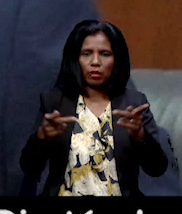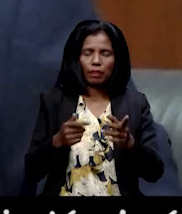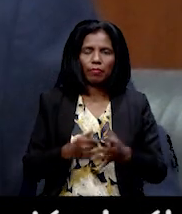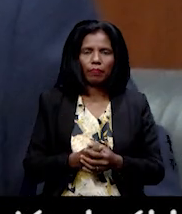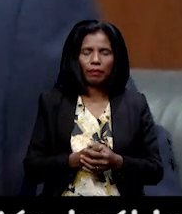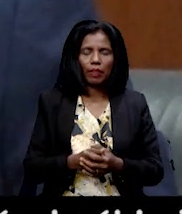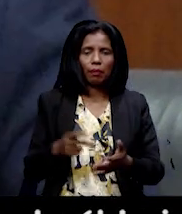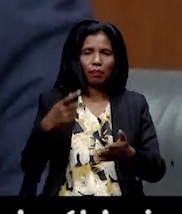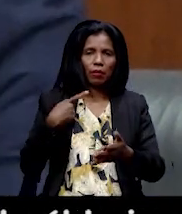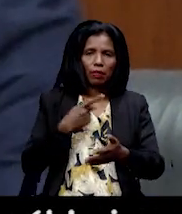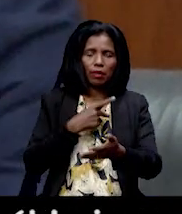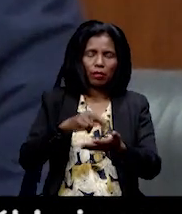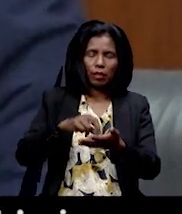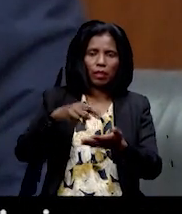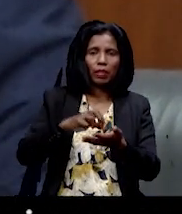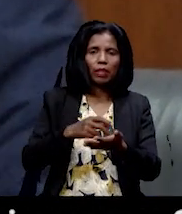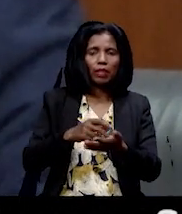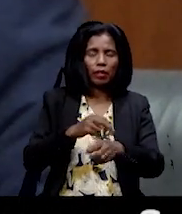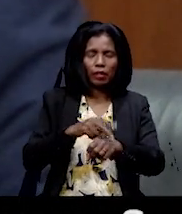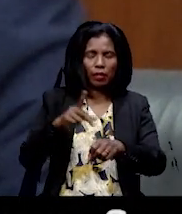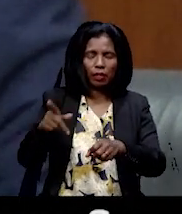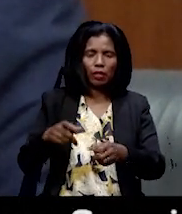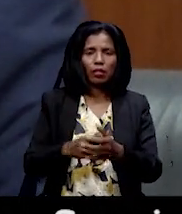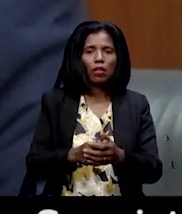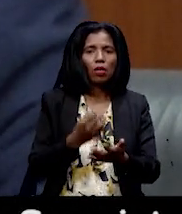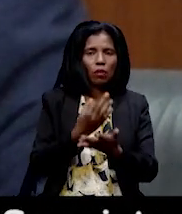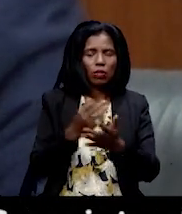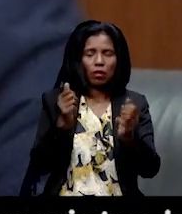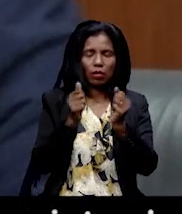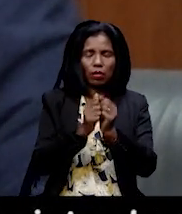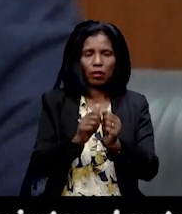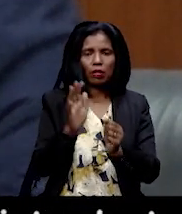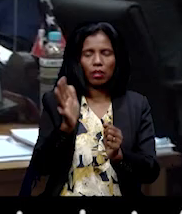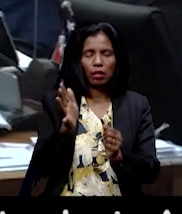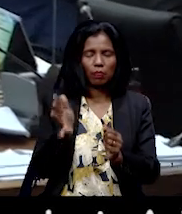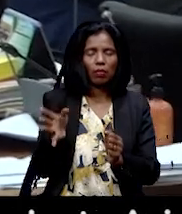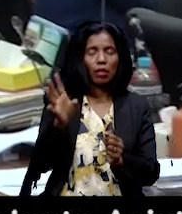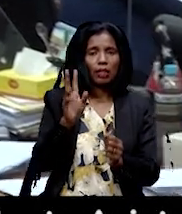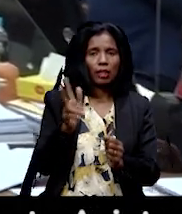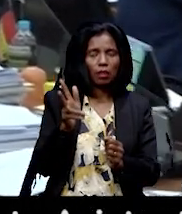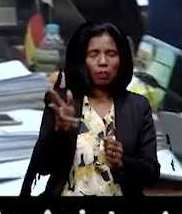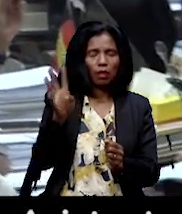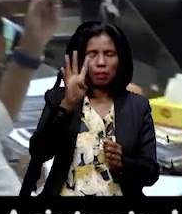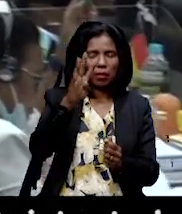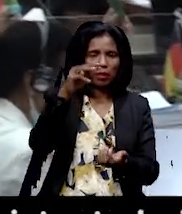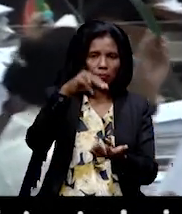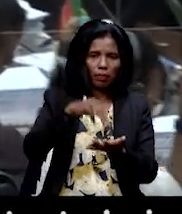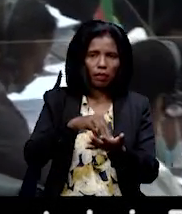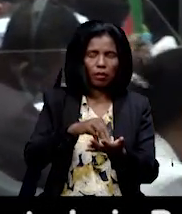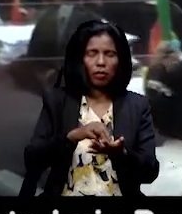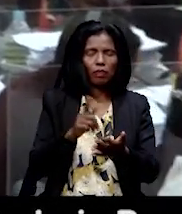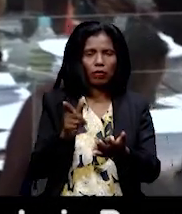aprovou um orçamento para a PNTL e a fase especialidade o montante toca um torno resenhado resen. O voto a favor hat nulo